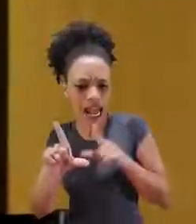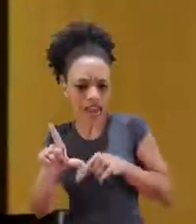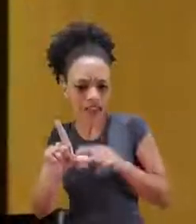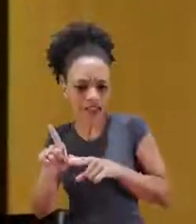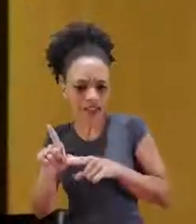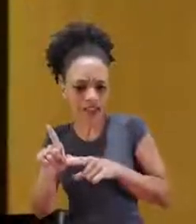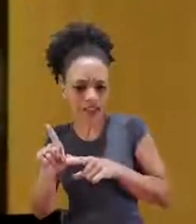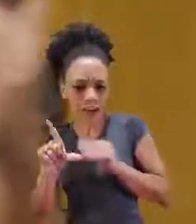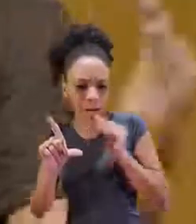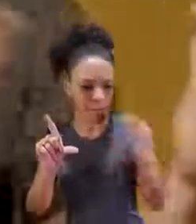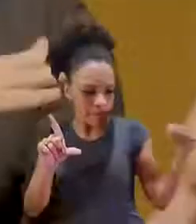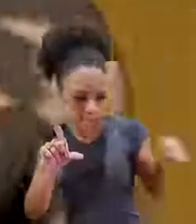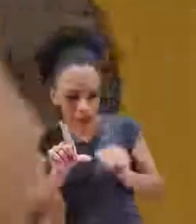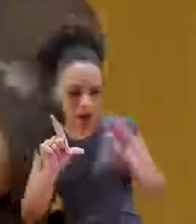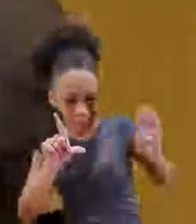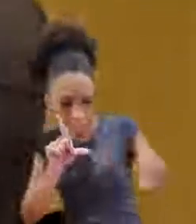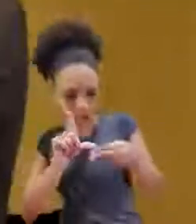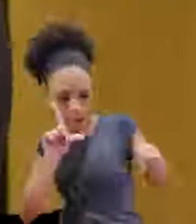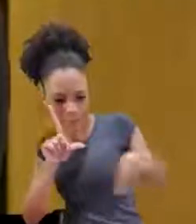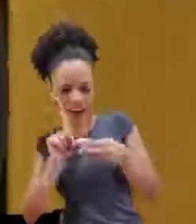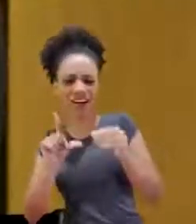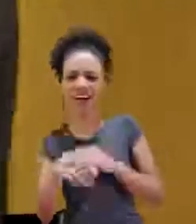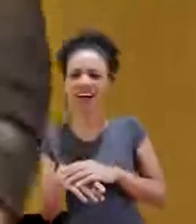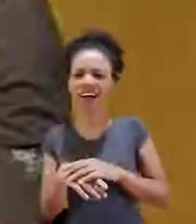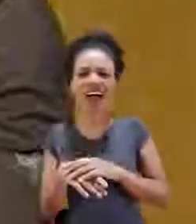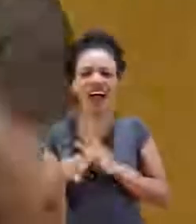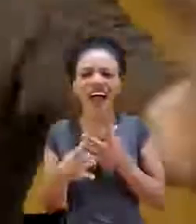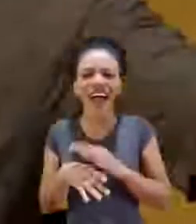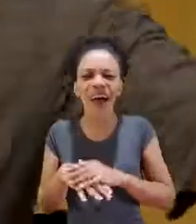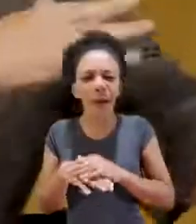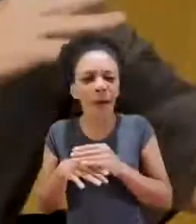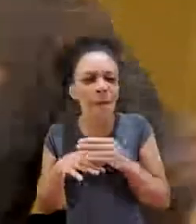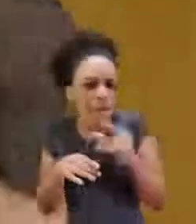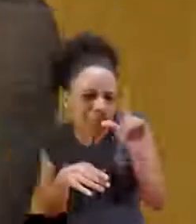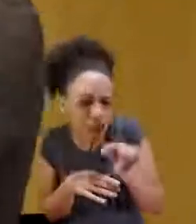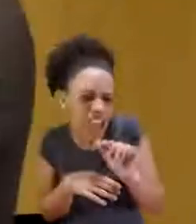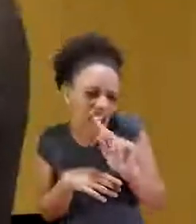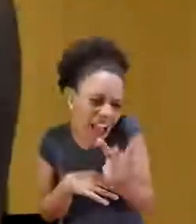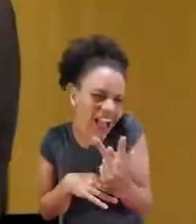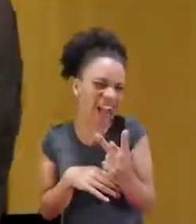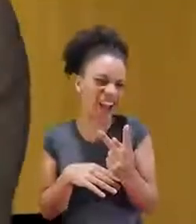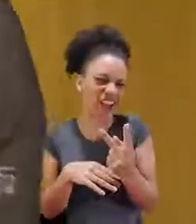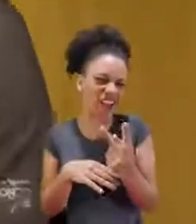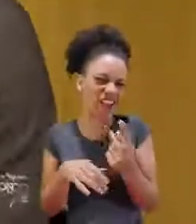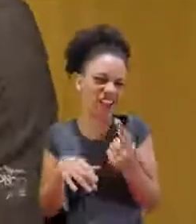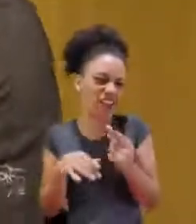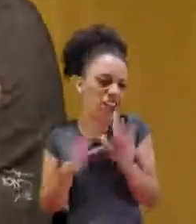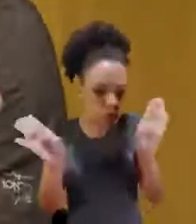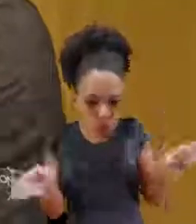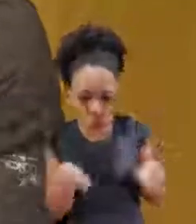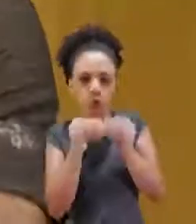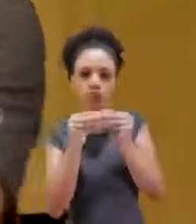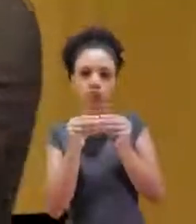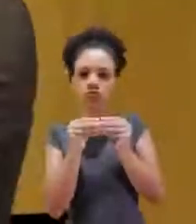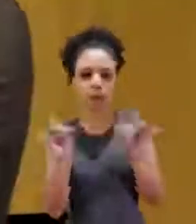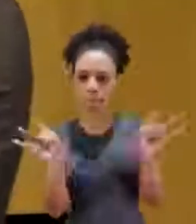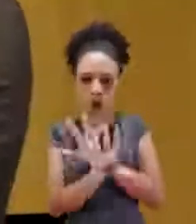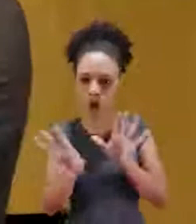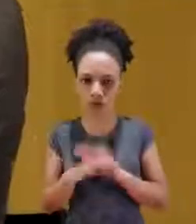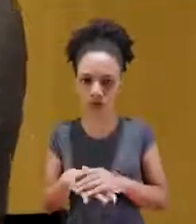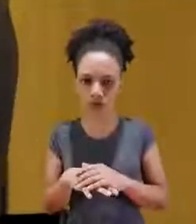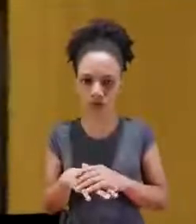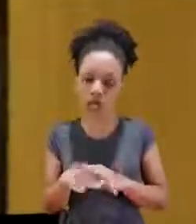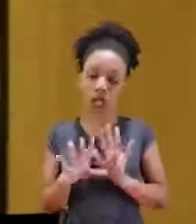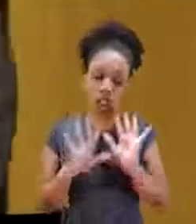na letra que inclusive vai escrever a trocar todas as vezes por menos H que é menos é põe tudo junto e faz a coisa tudo e aí